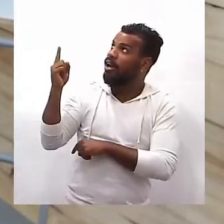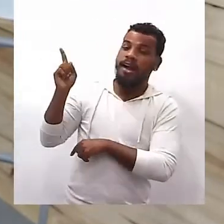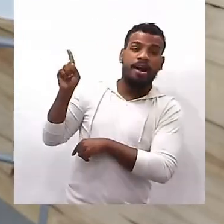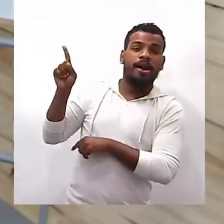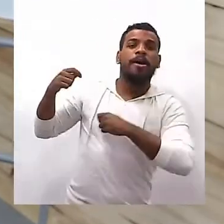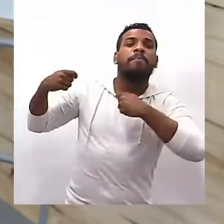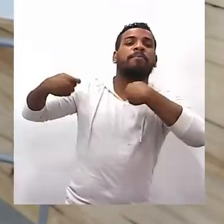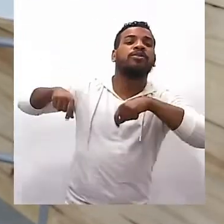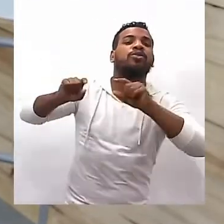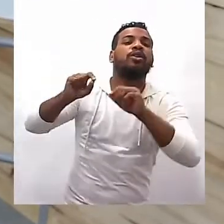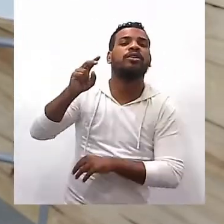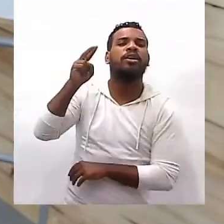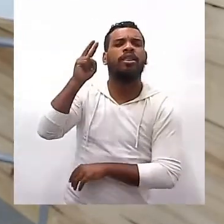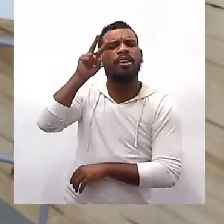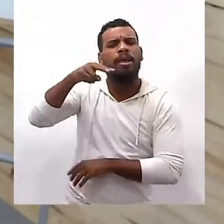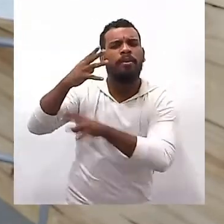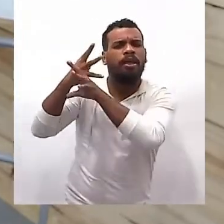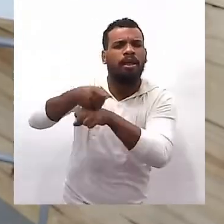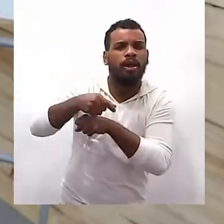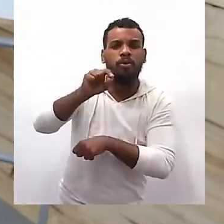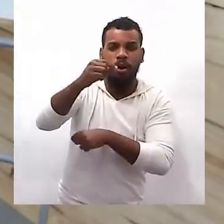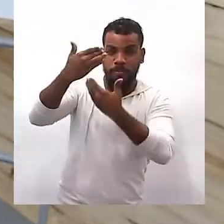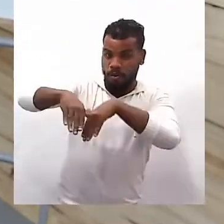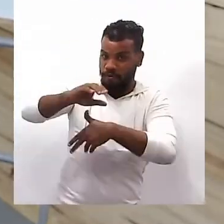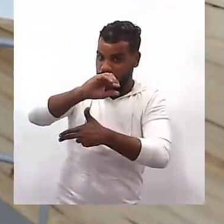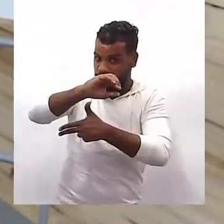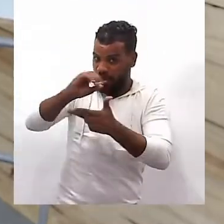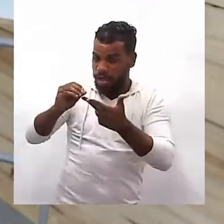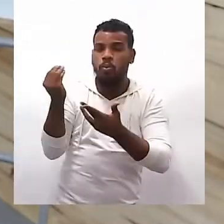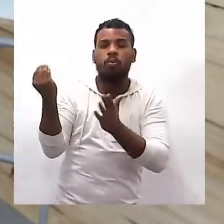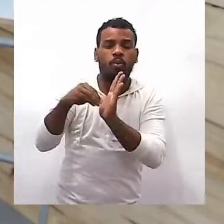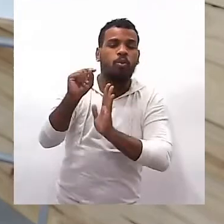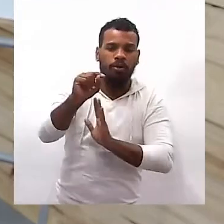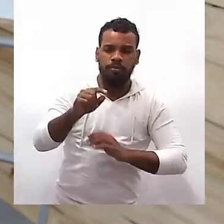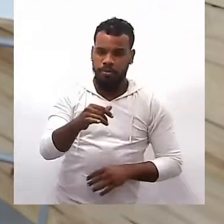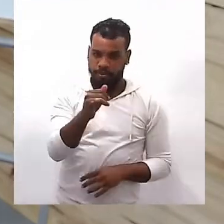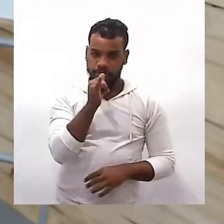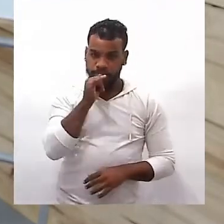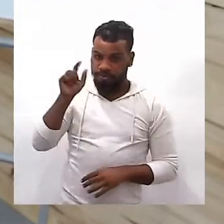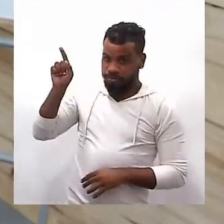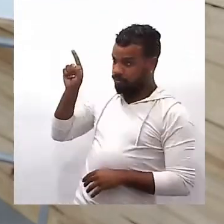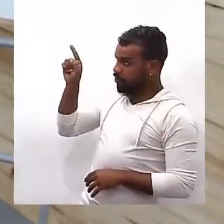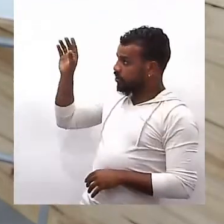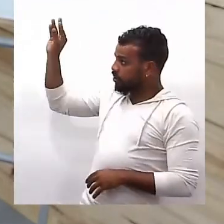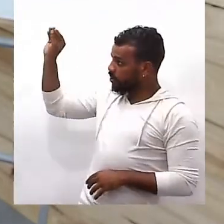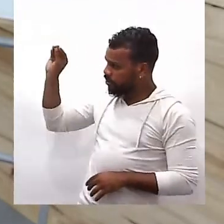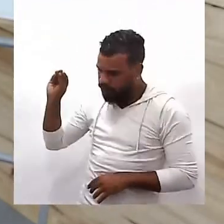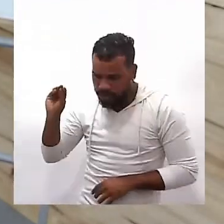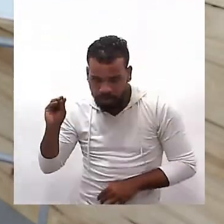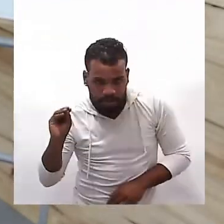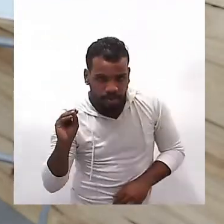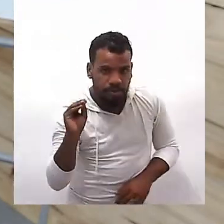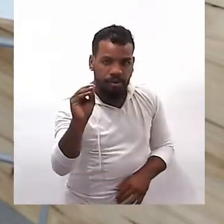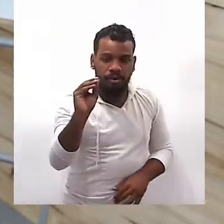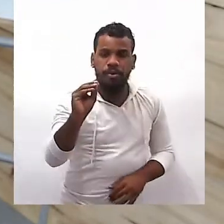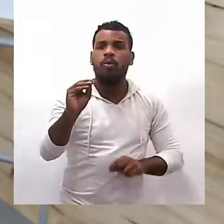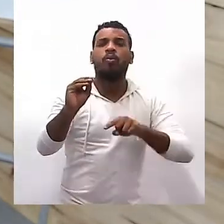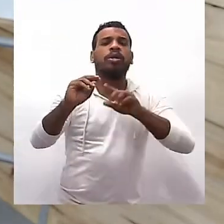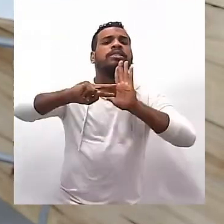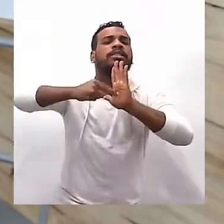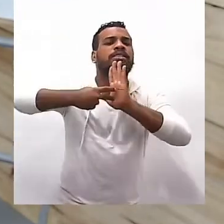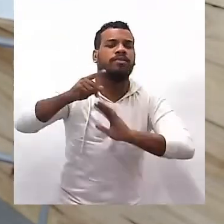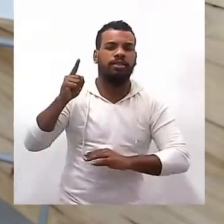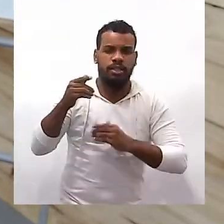que vocês relembrem para as provas do Enem? Olha para mim. Quando você pega isso aqui, qual é o detalhe da história?